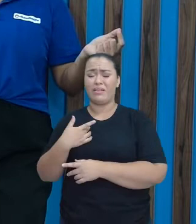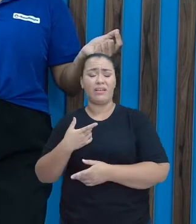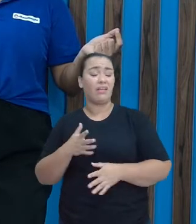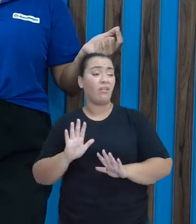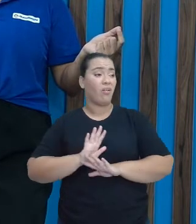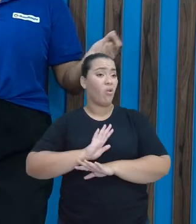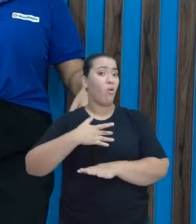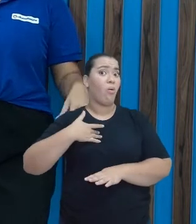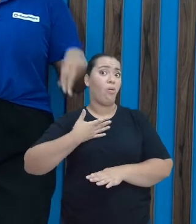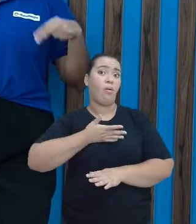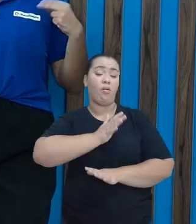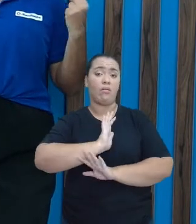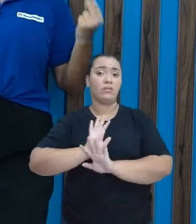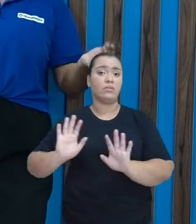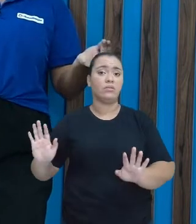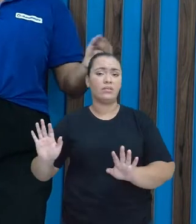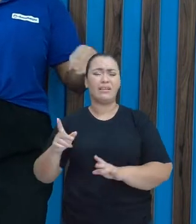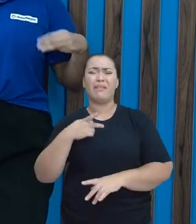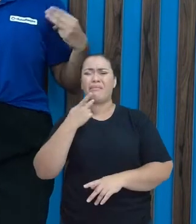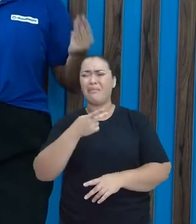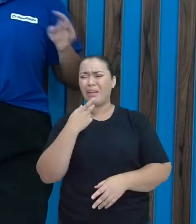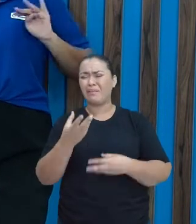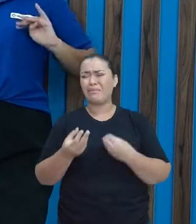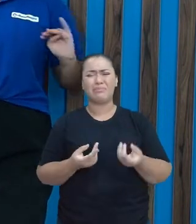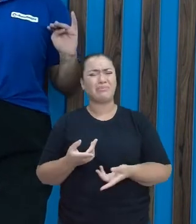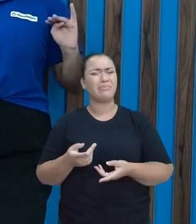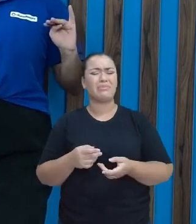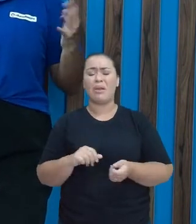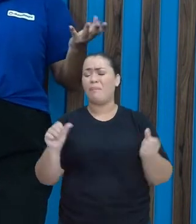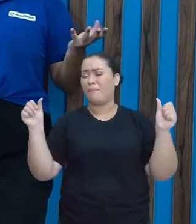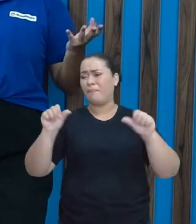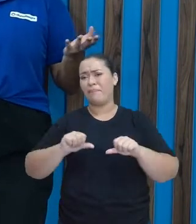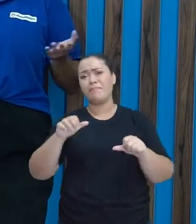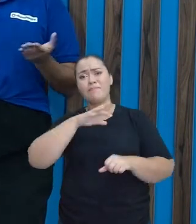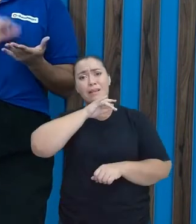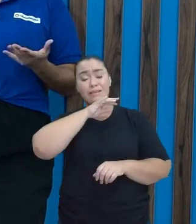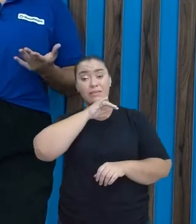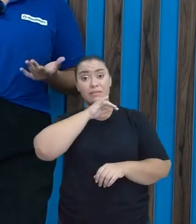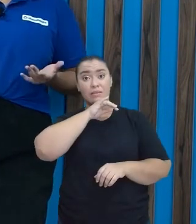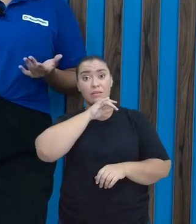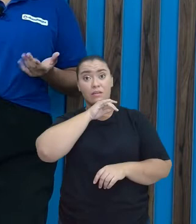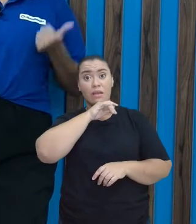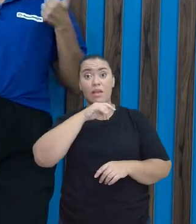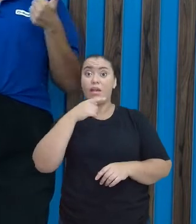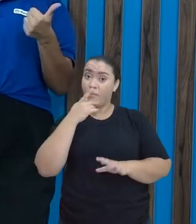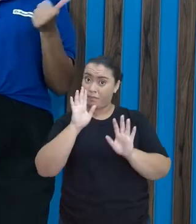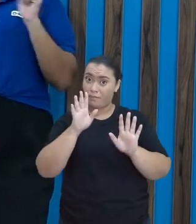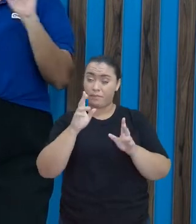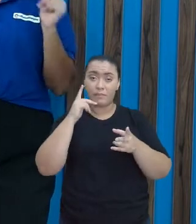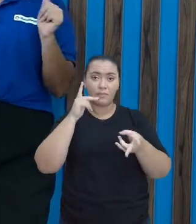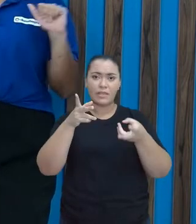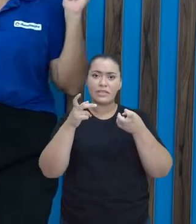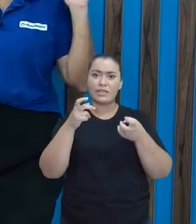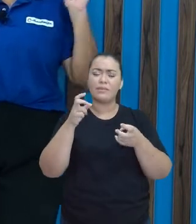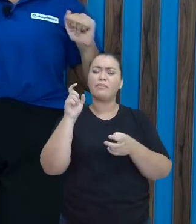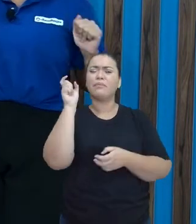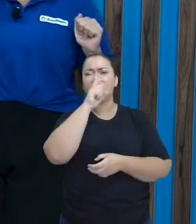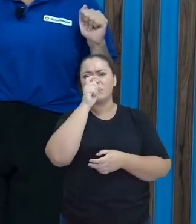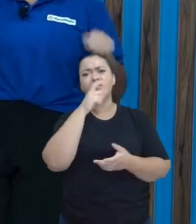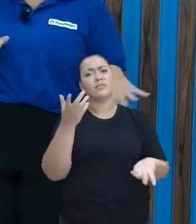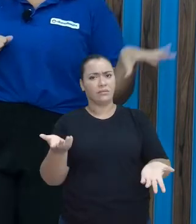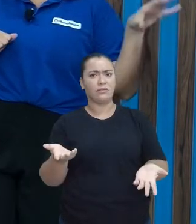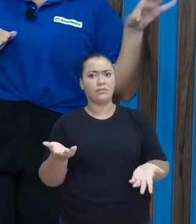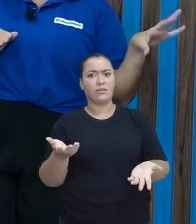insuportável. Ela não para quieta, ela é péssima. Veja, é uma inverdade. É sim, gente, é